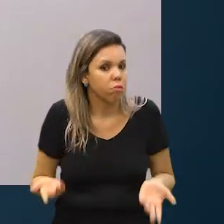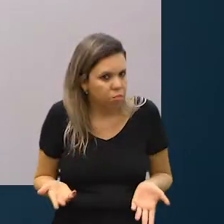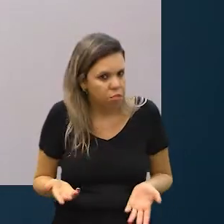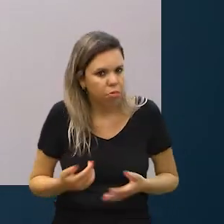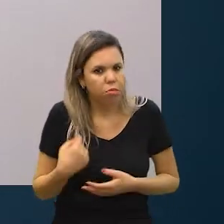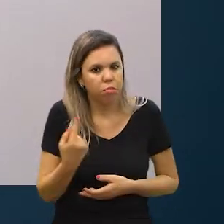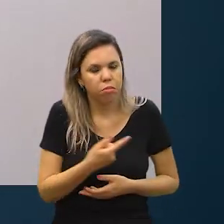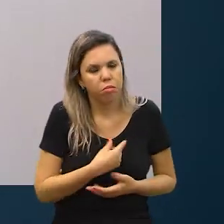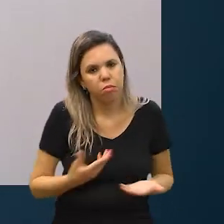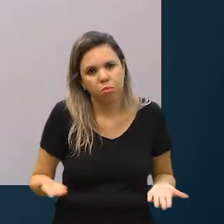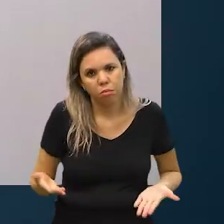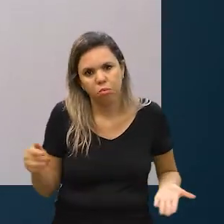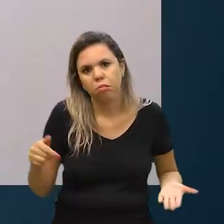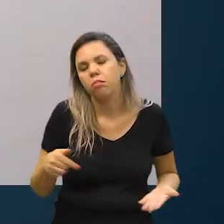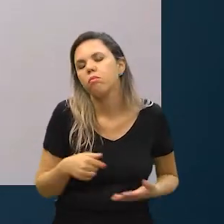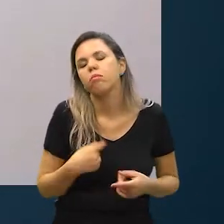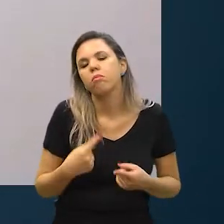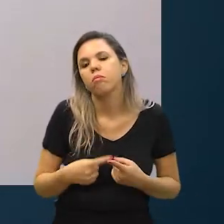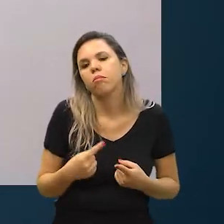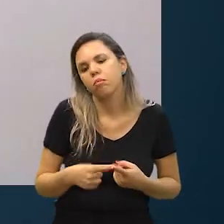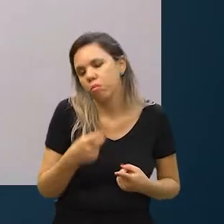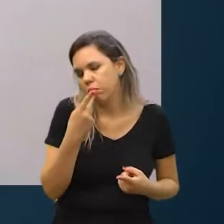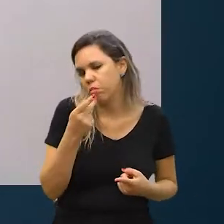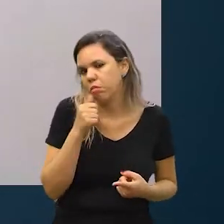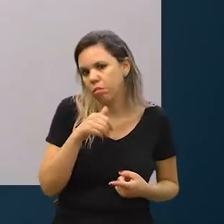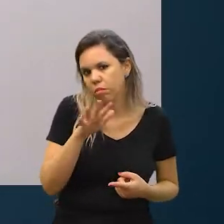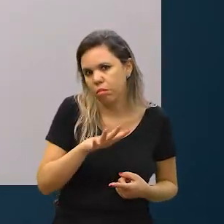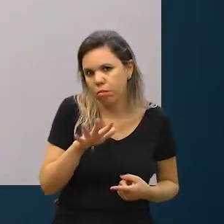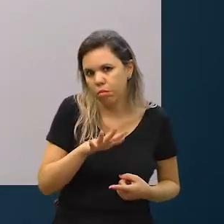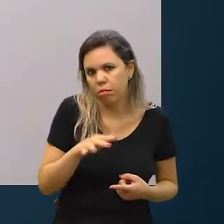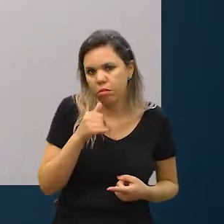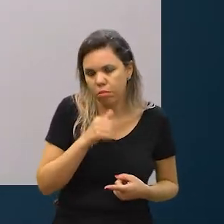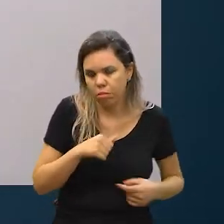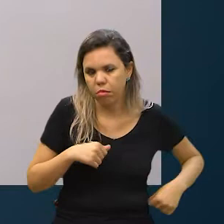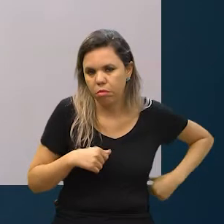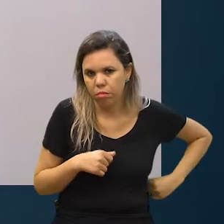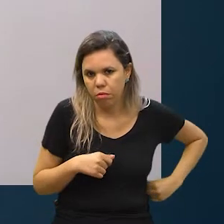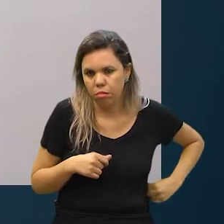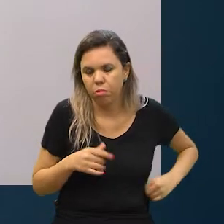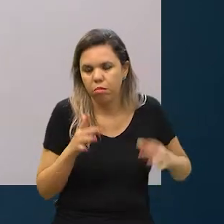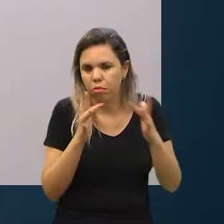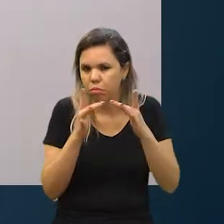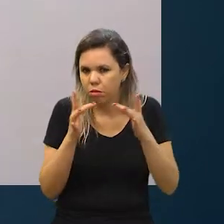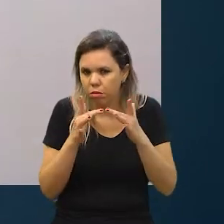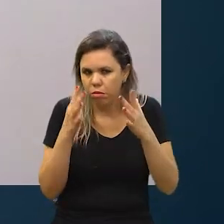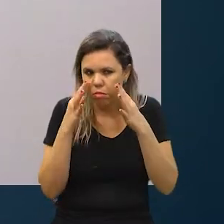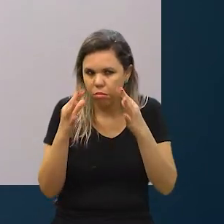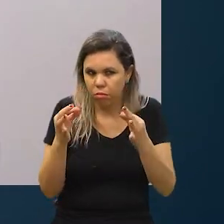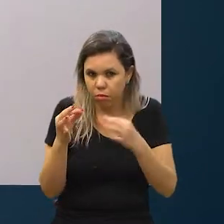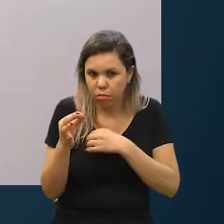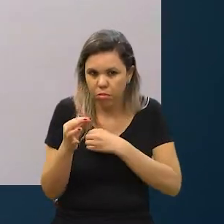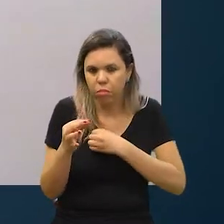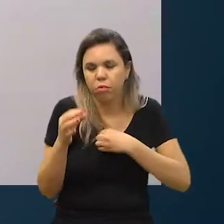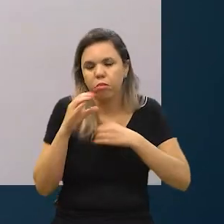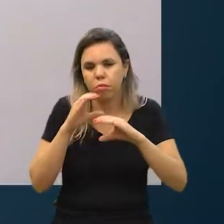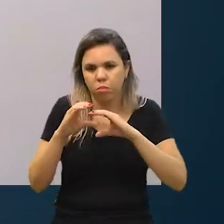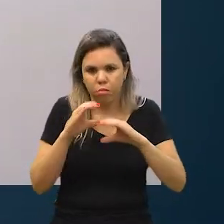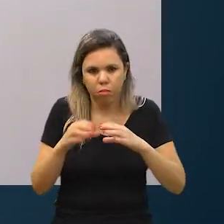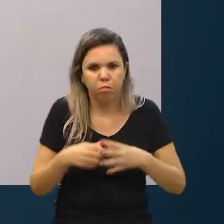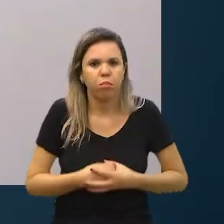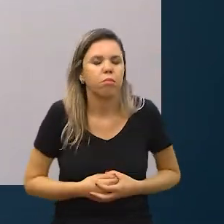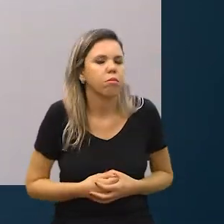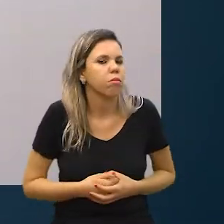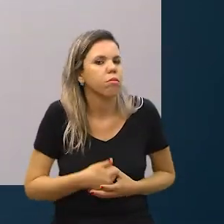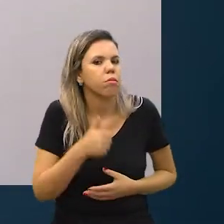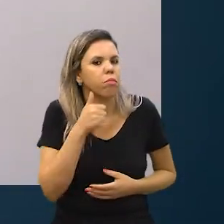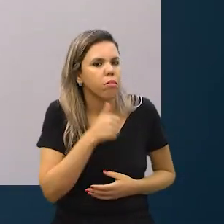assim, nós hoje, né? Por que a gente fala de mulher? Porque a mulher ela está muito mais conectada, a mulher é mais comunicativa, a